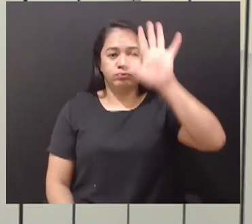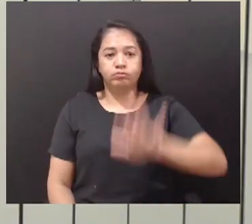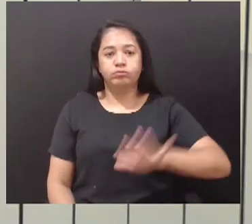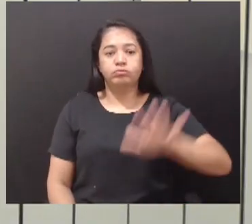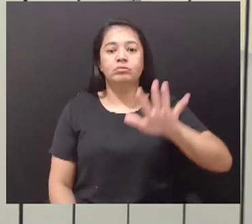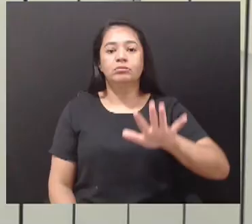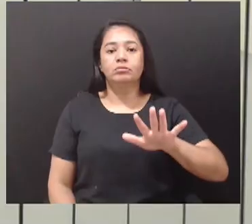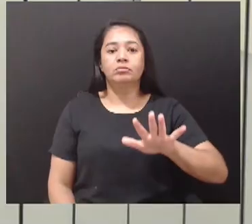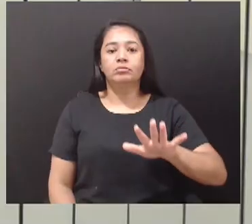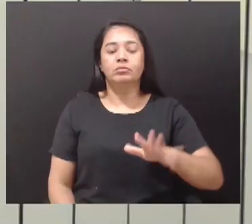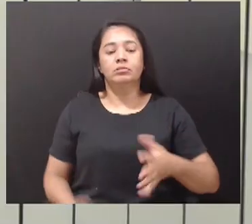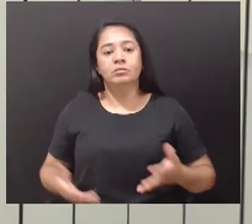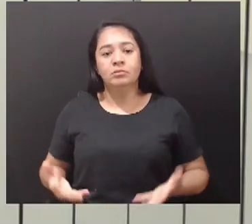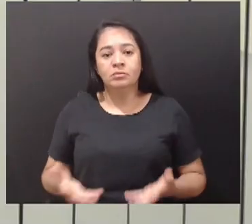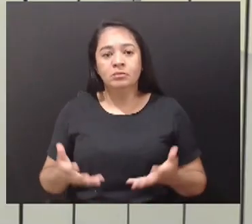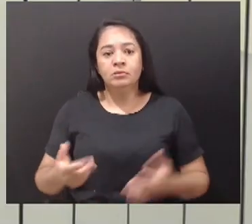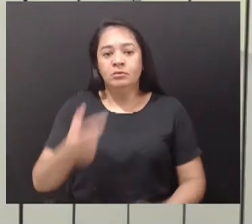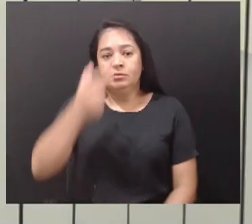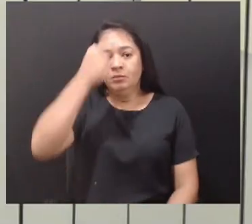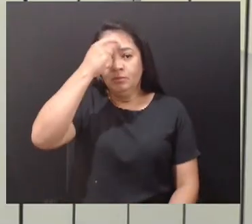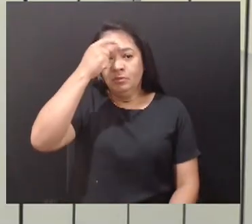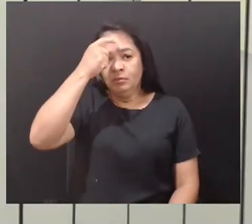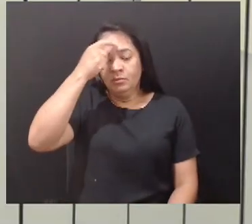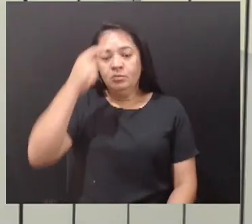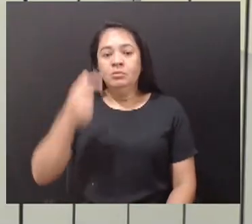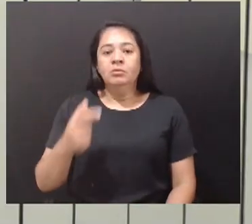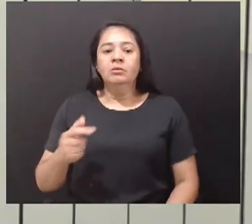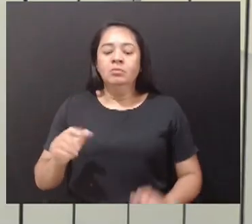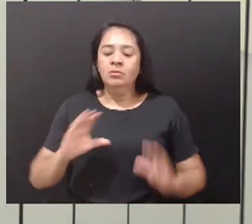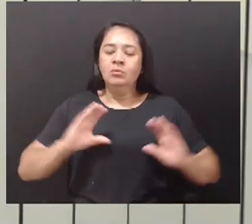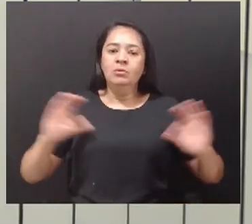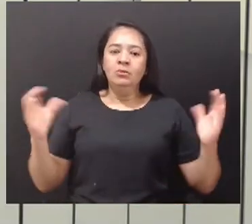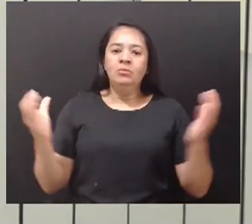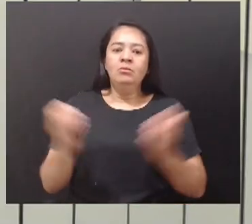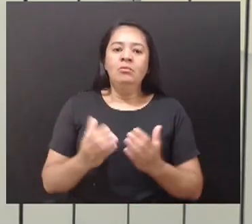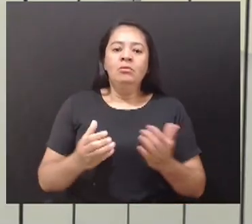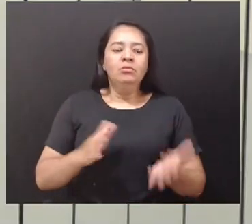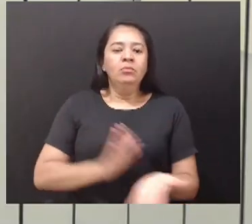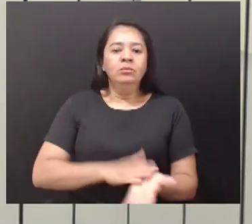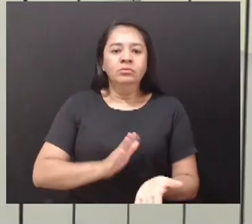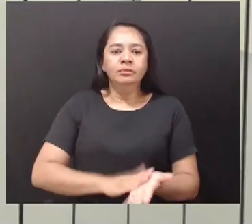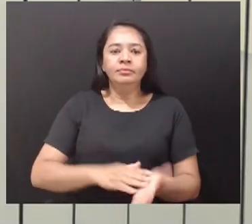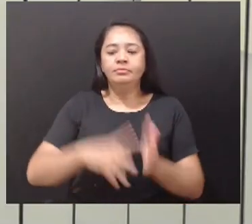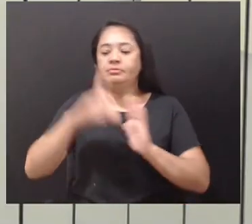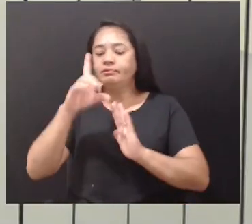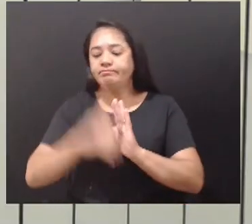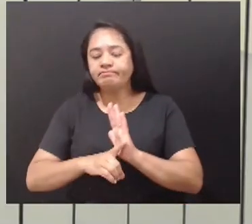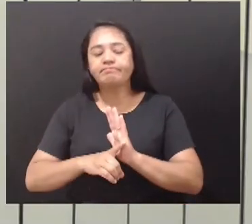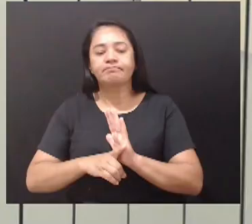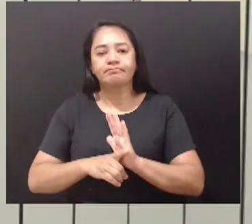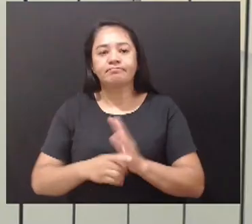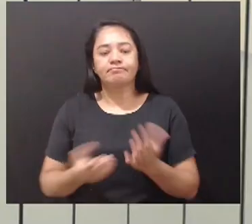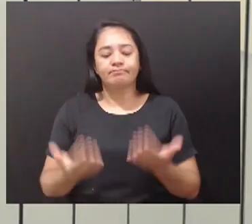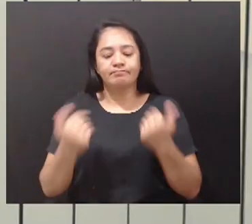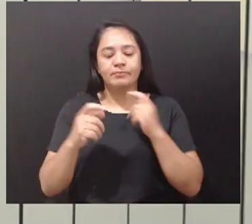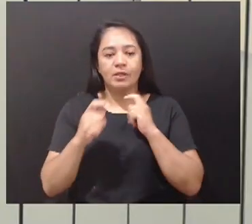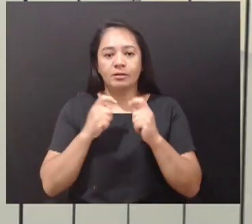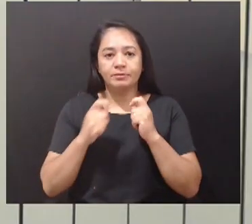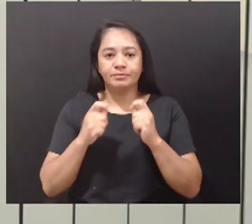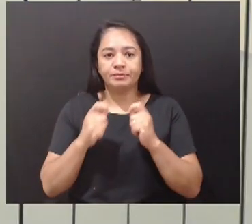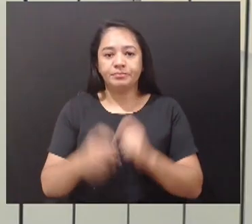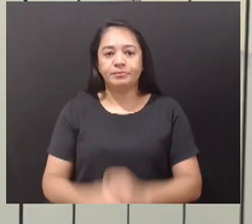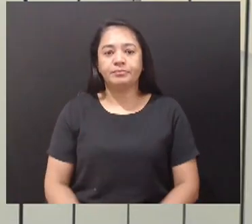conscientizam e incentivam a comunidade a cobrar os seus direitos. Confira na reportagem de Cassiene